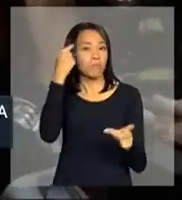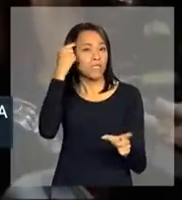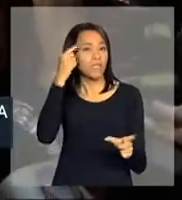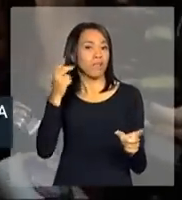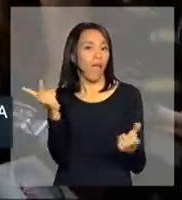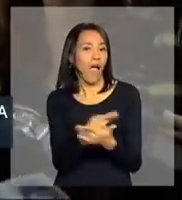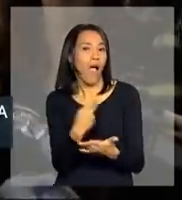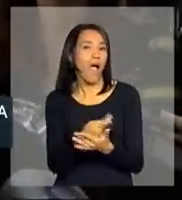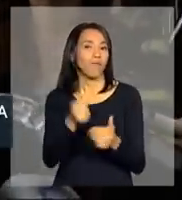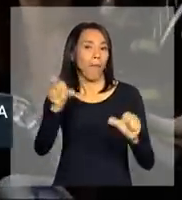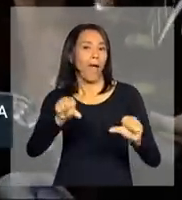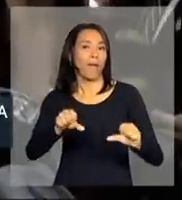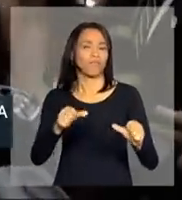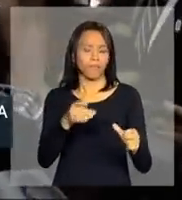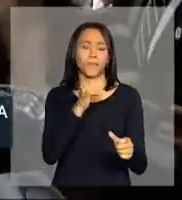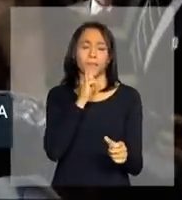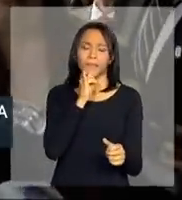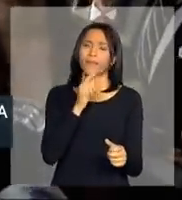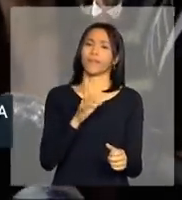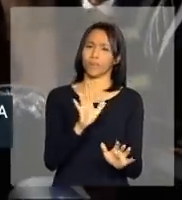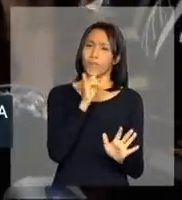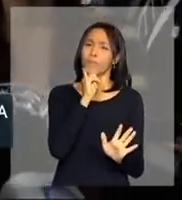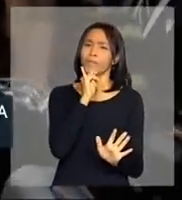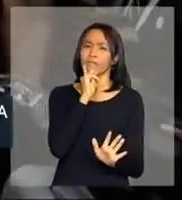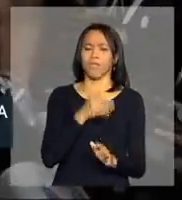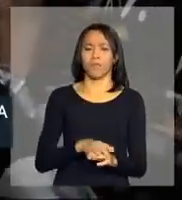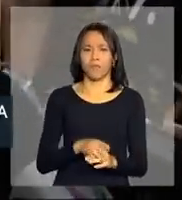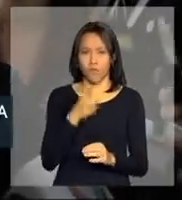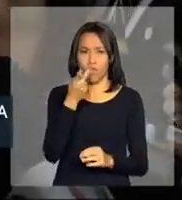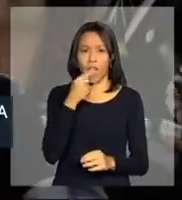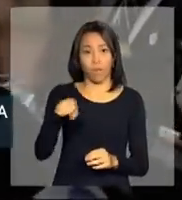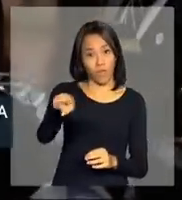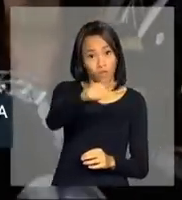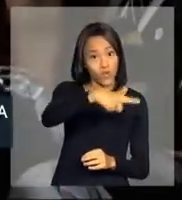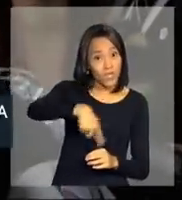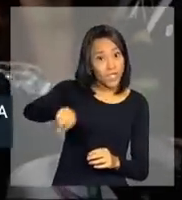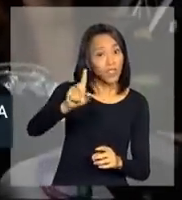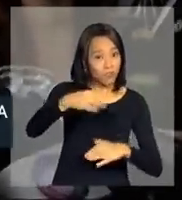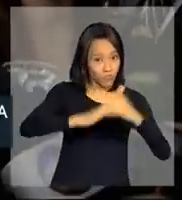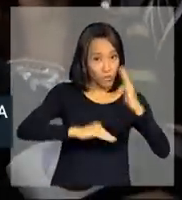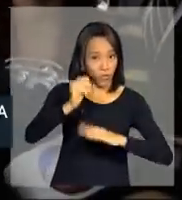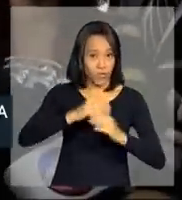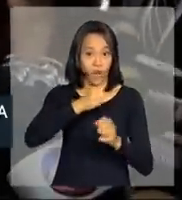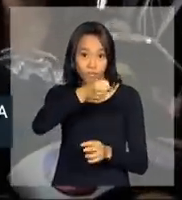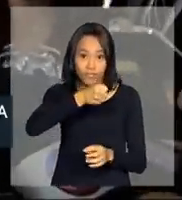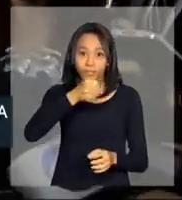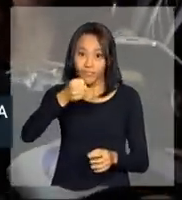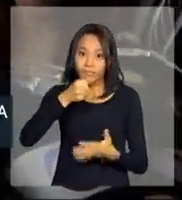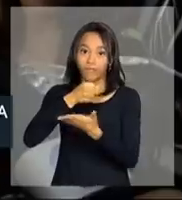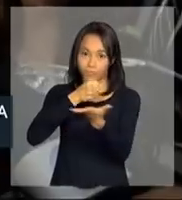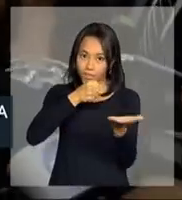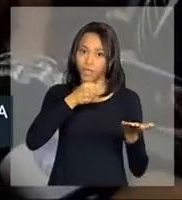gente pessimista. Vou dar um exemplo. Vocês são da imprensa.